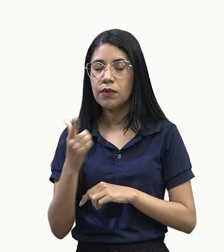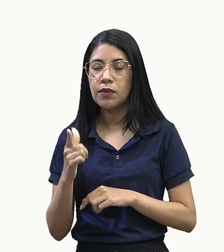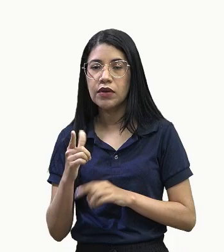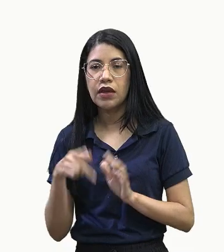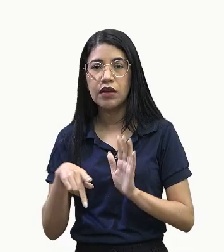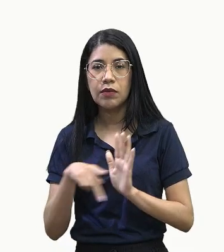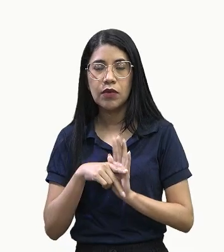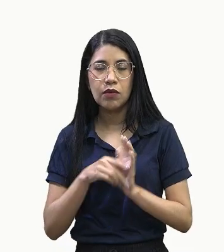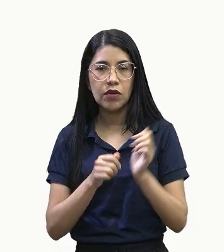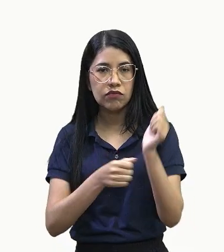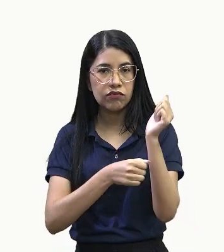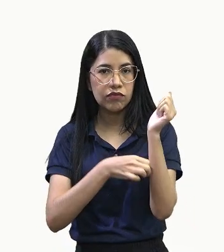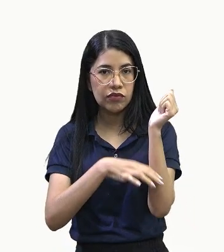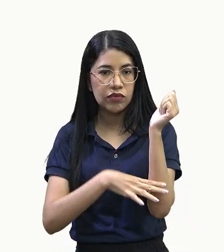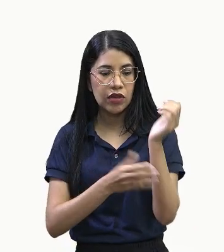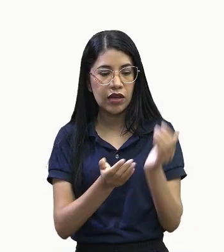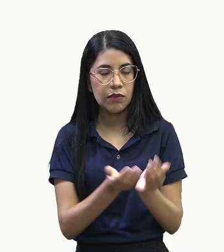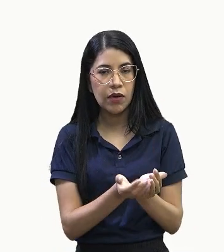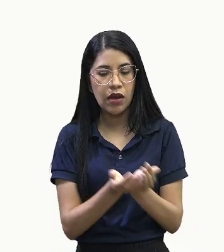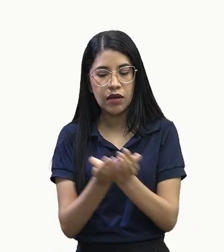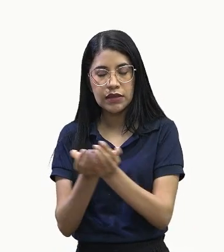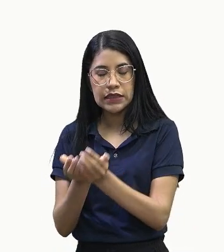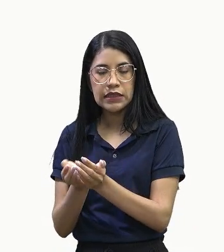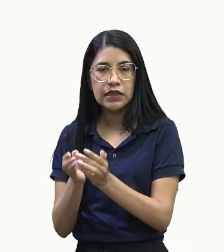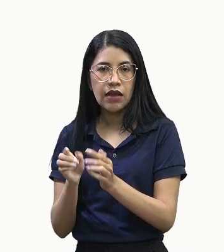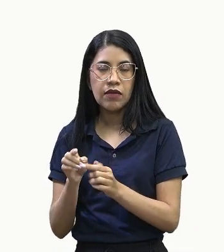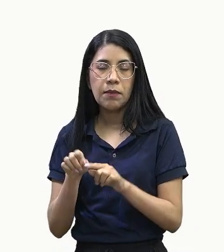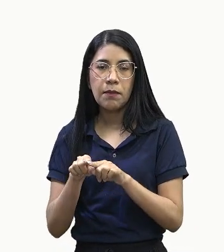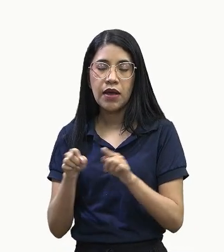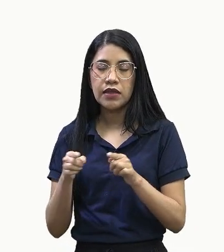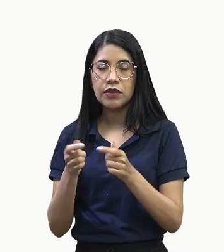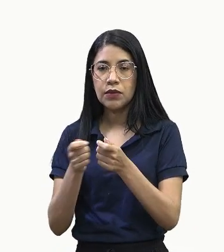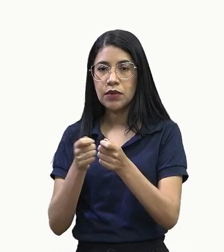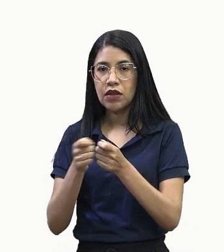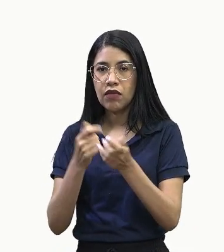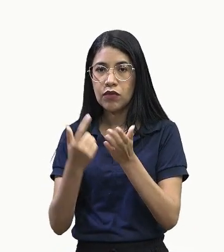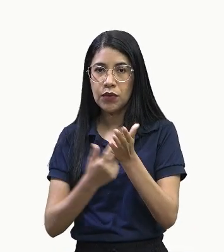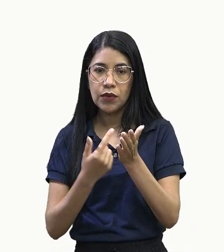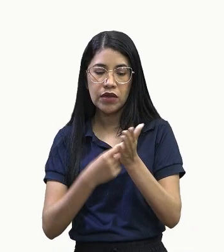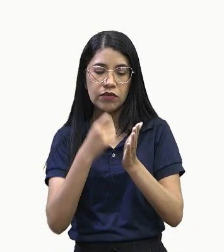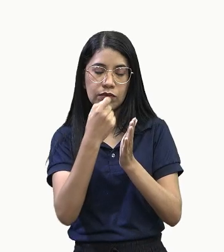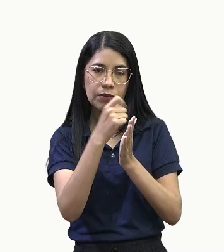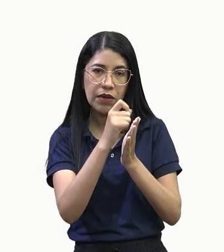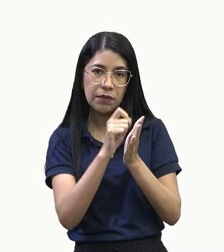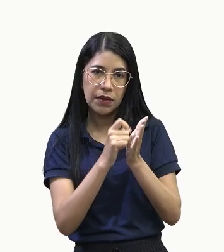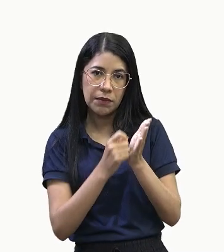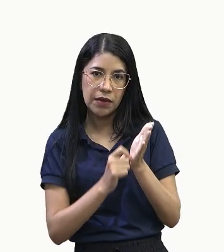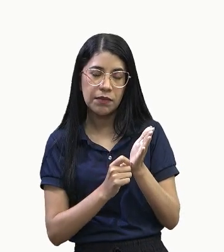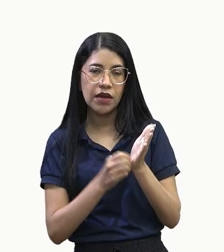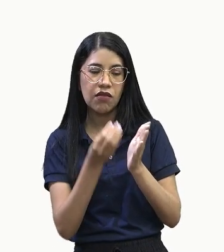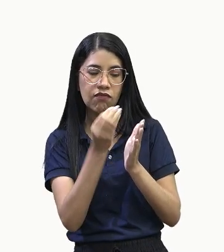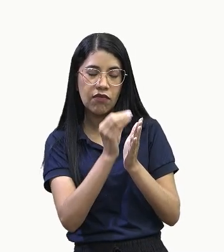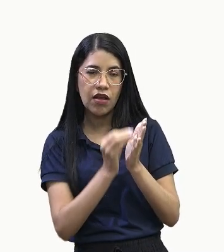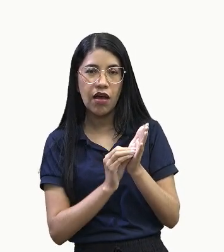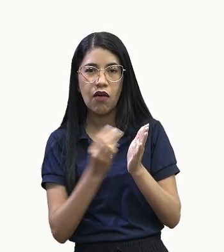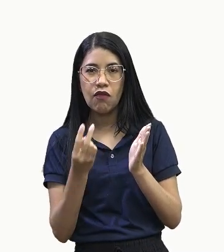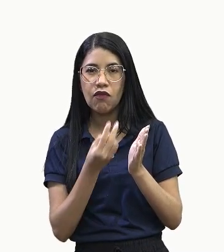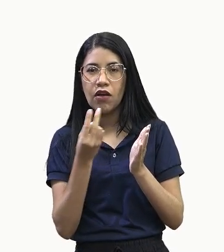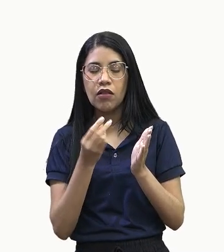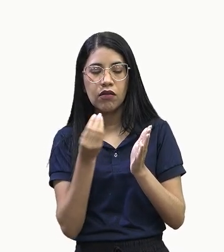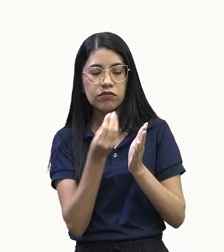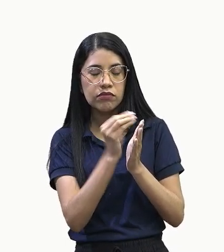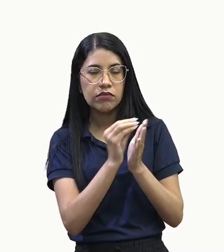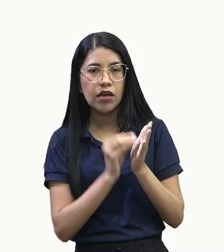própria seringa. Só que quem controlava, quem ficava com o livrinho, quem fazia as anotações, era um empregado